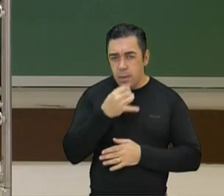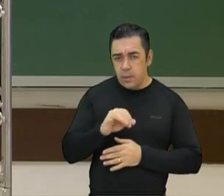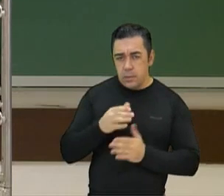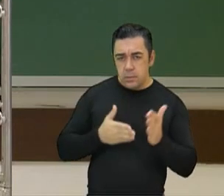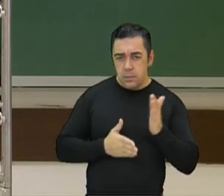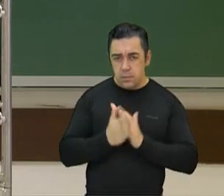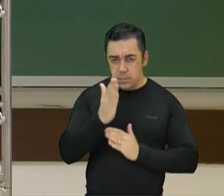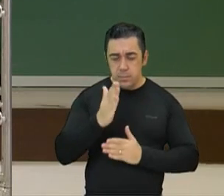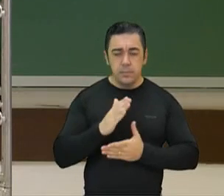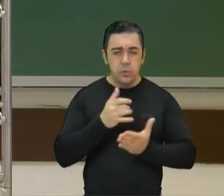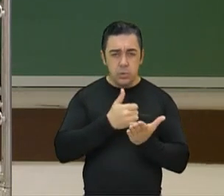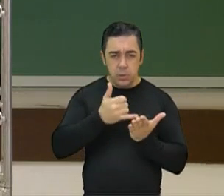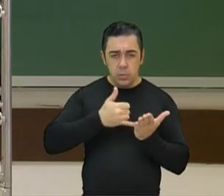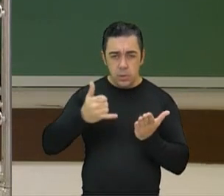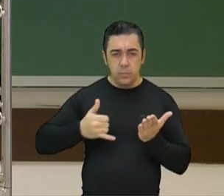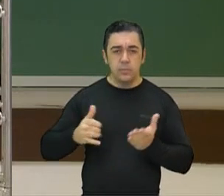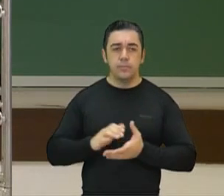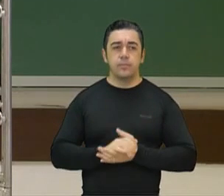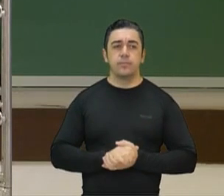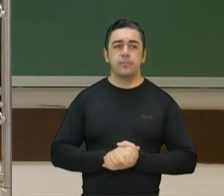elétrica.